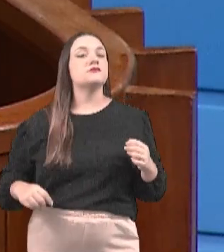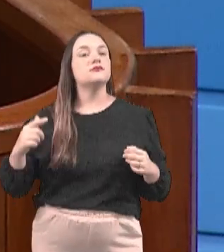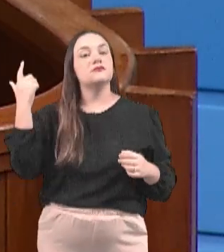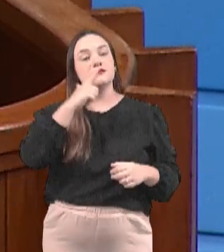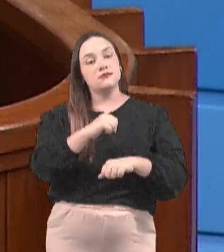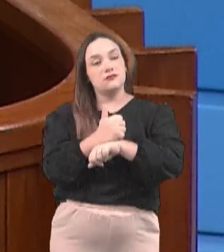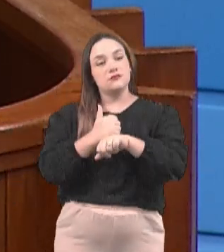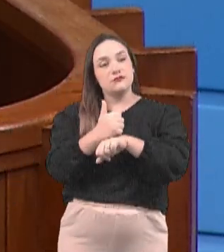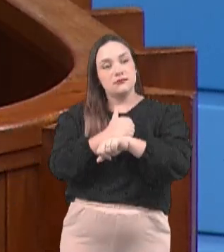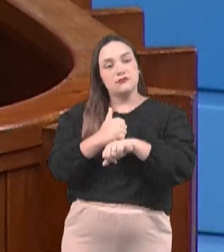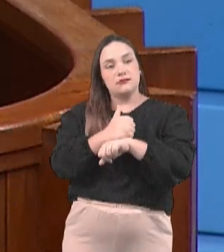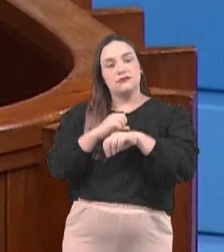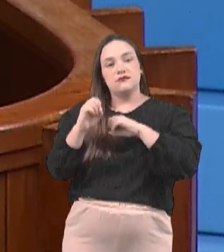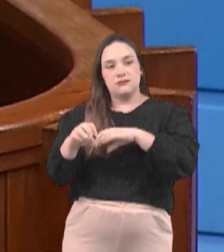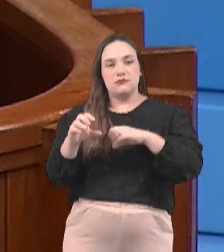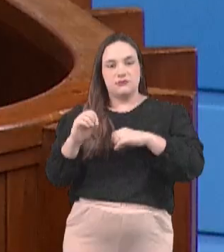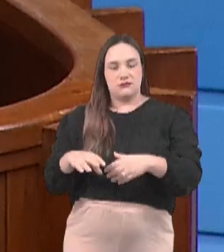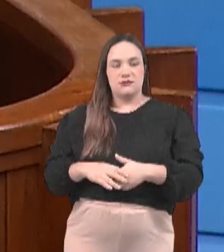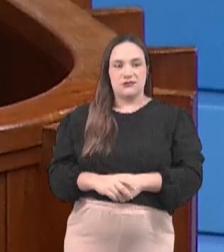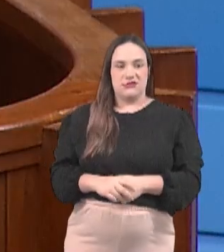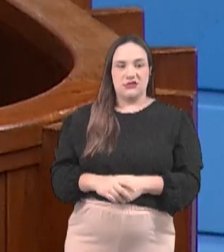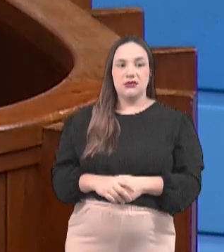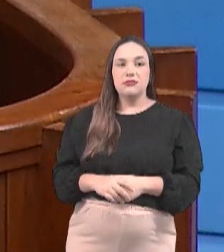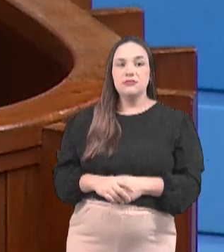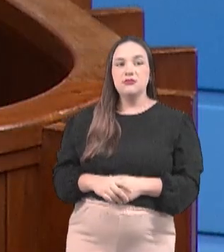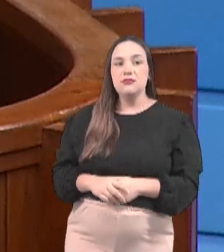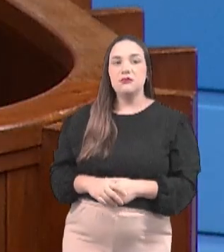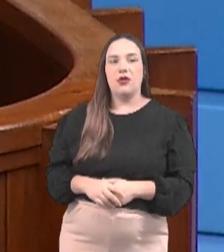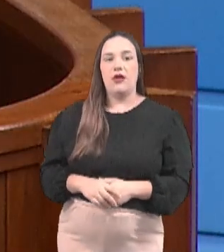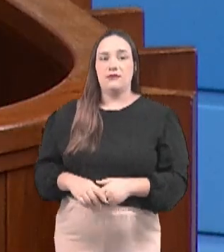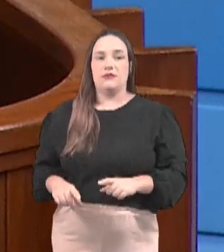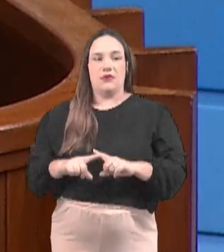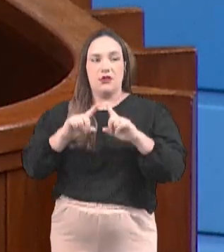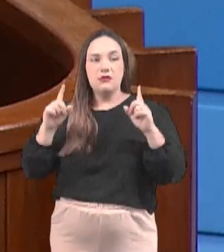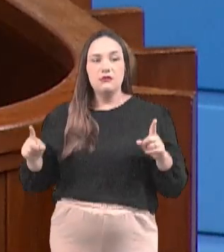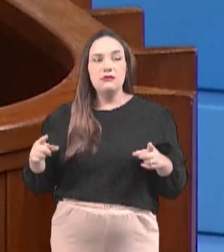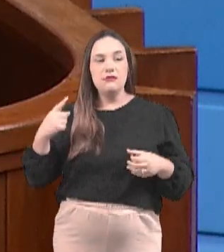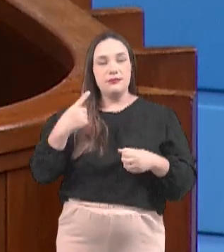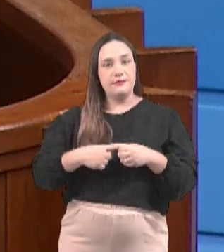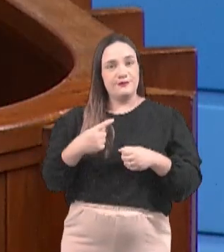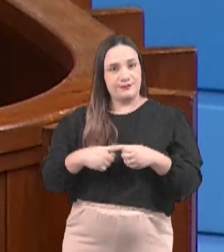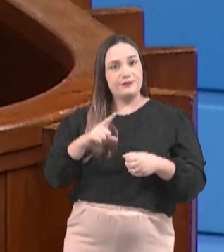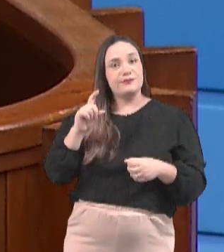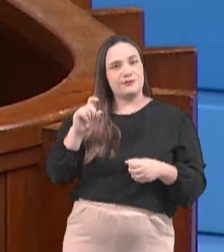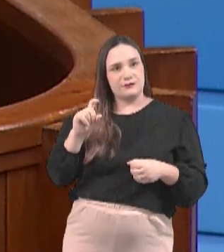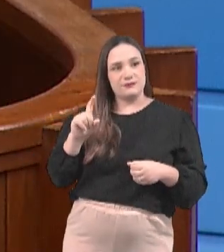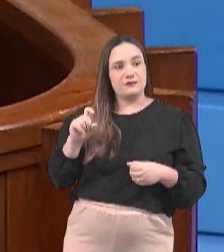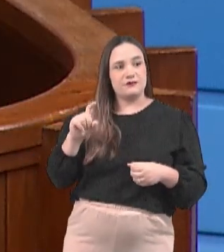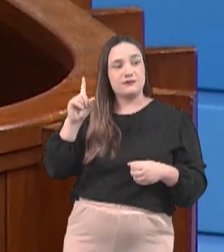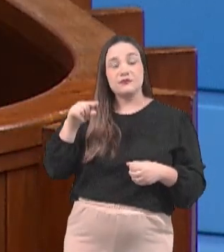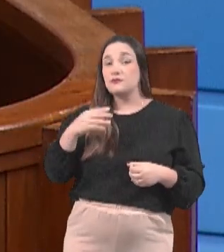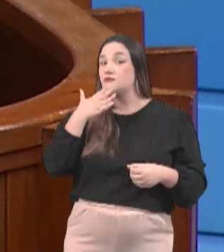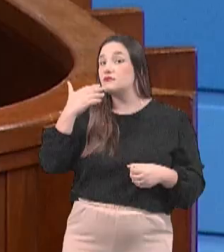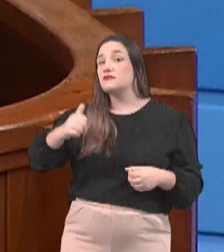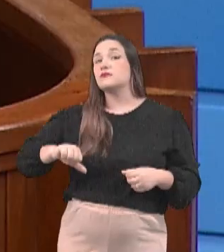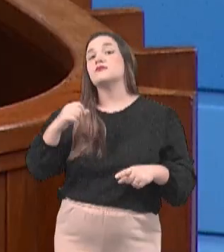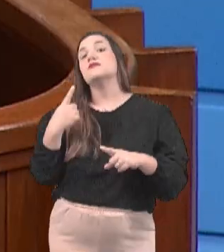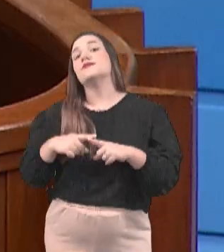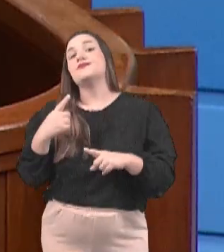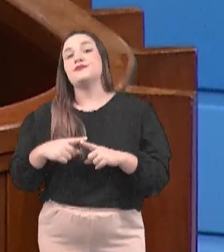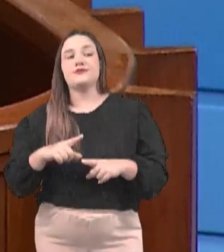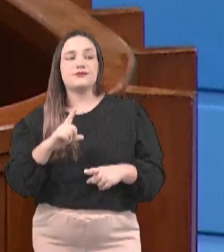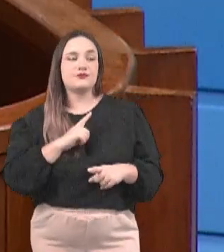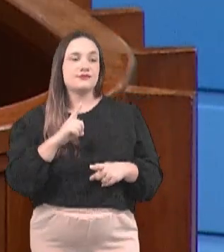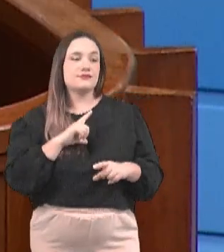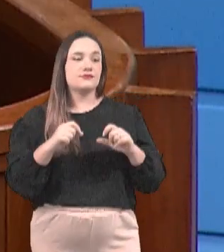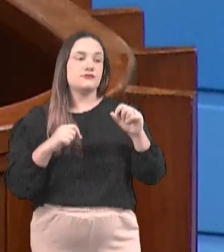qualidade da educação. Mas em Dourados, especificamente, nós temos uma realidade também que chama atenção, que é